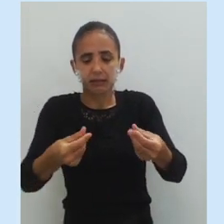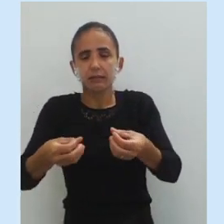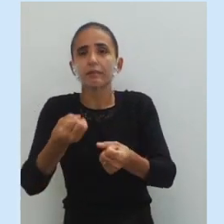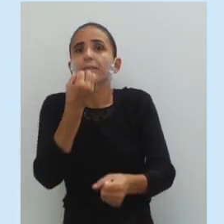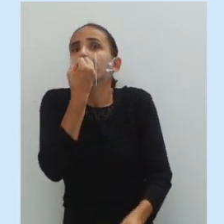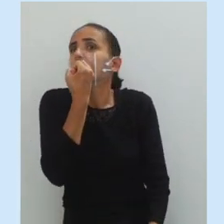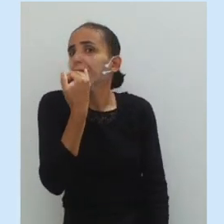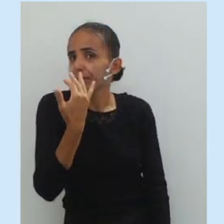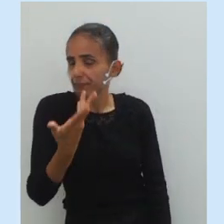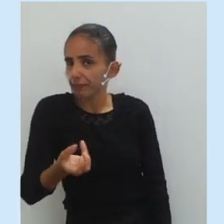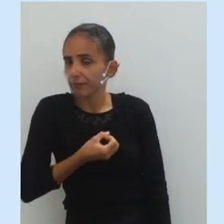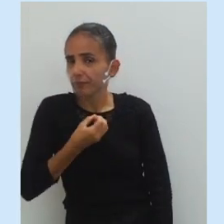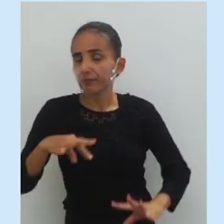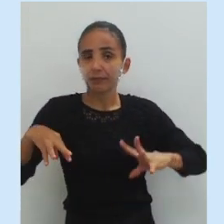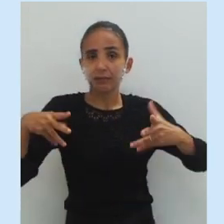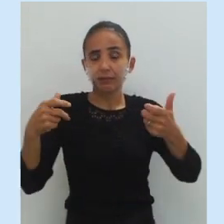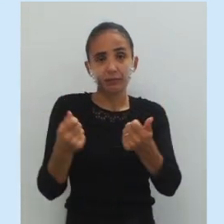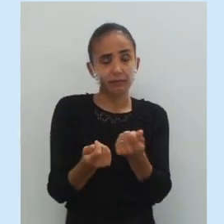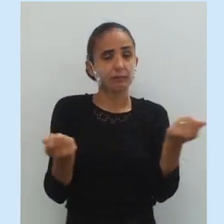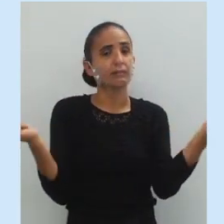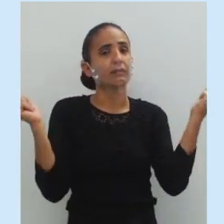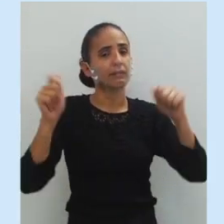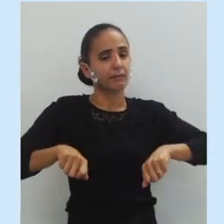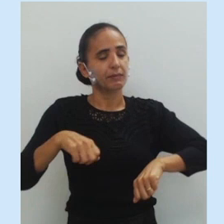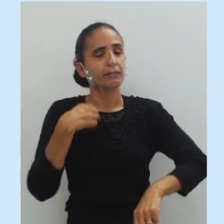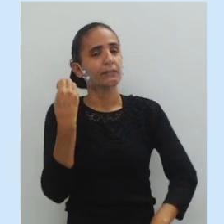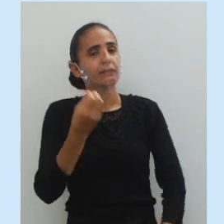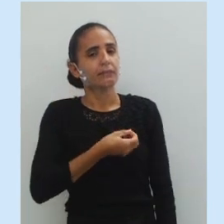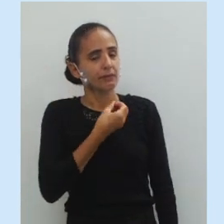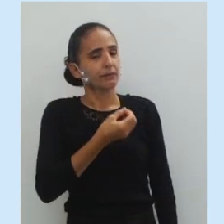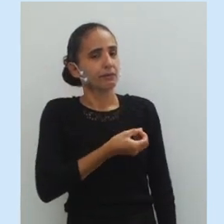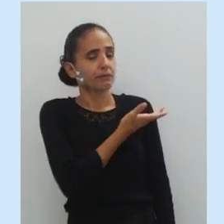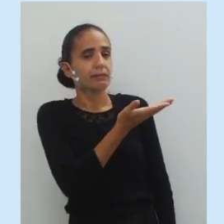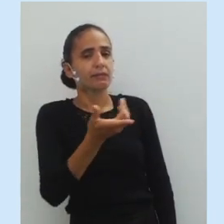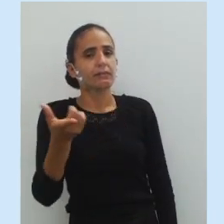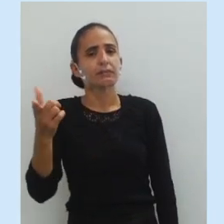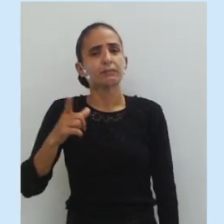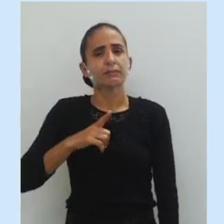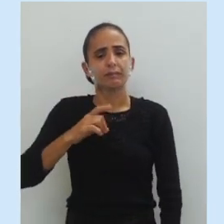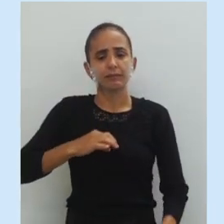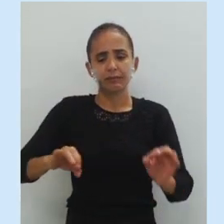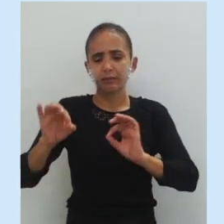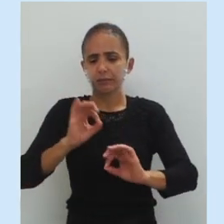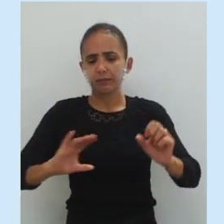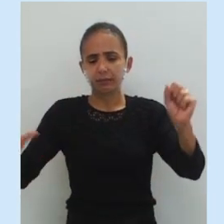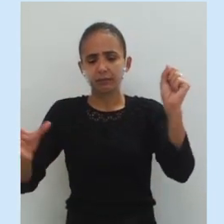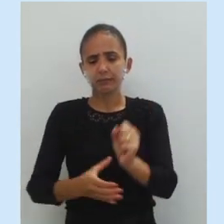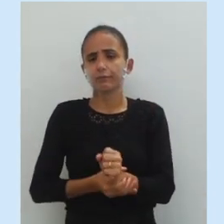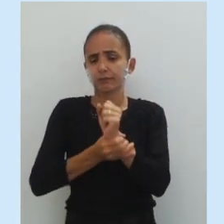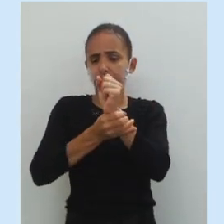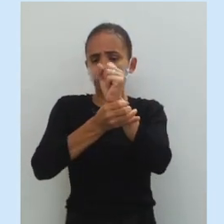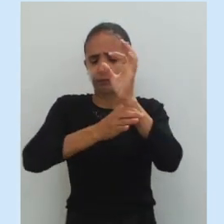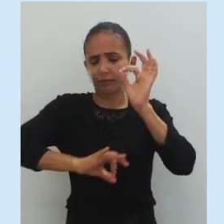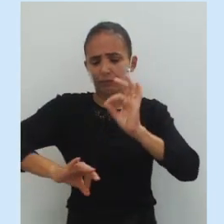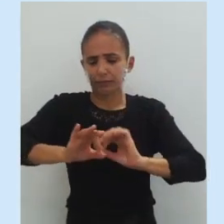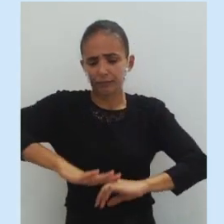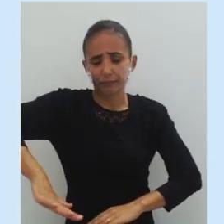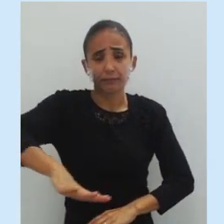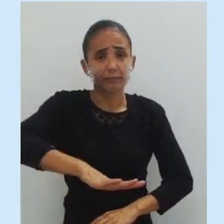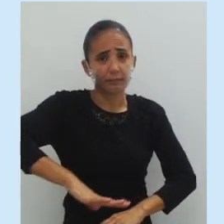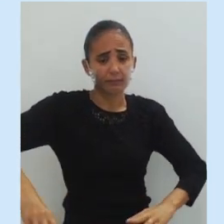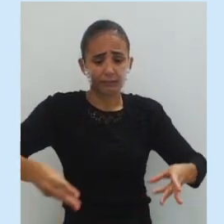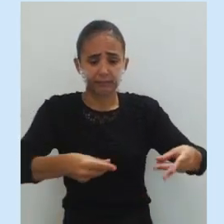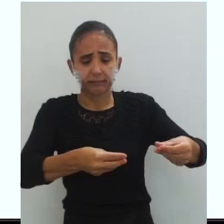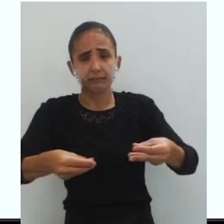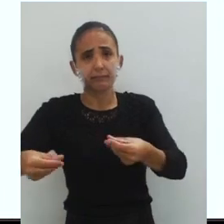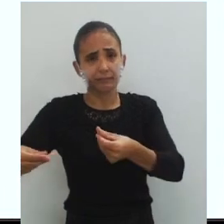onde todos possam viver, onde exista o que a gente chama de sustentabilidade.